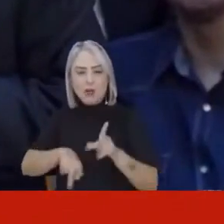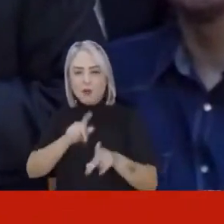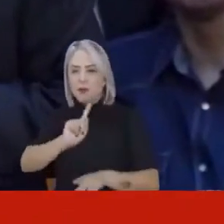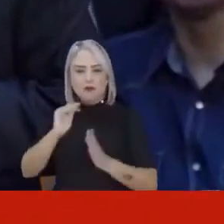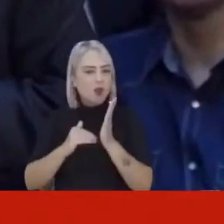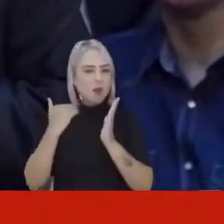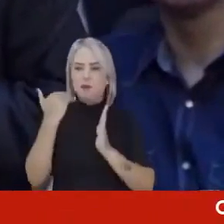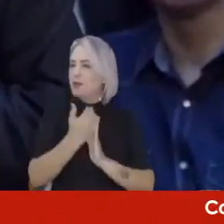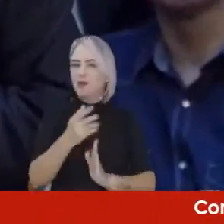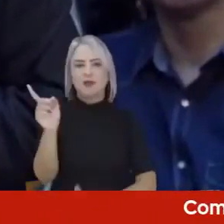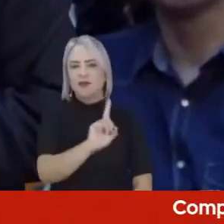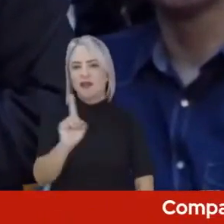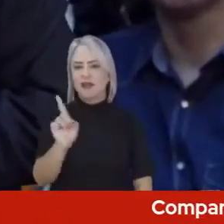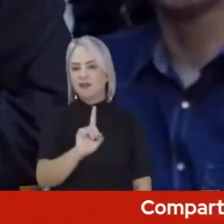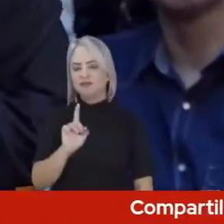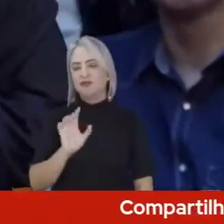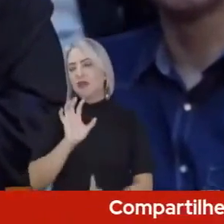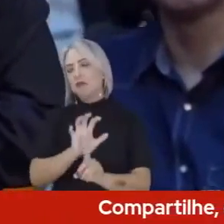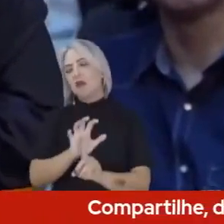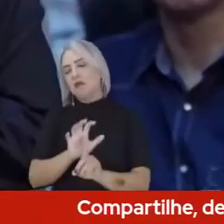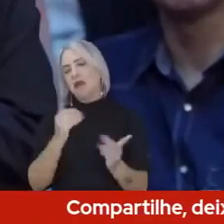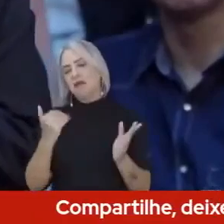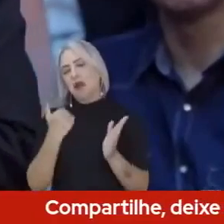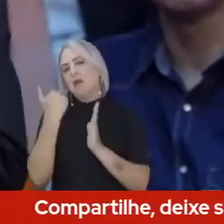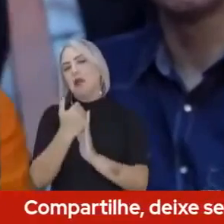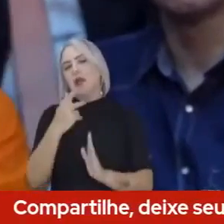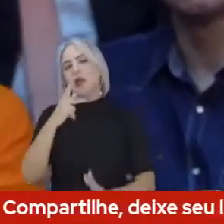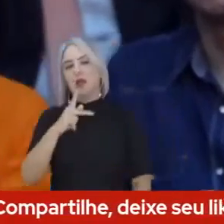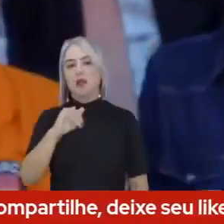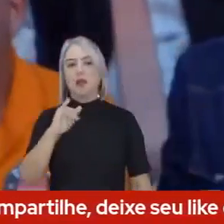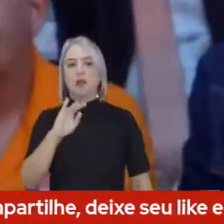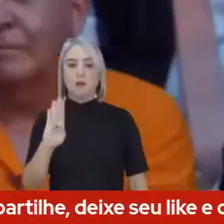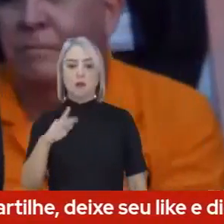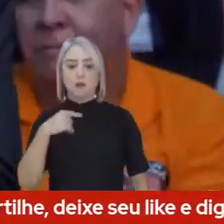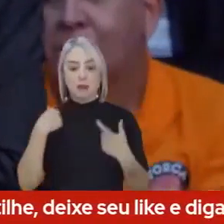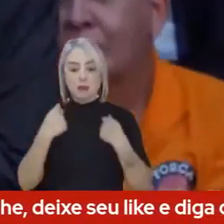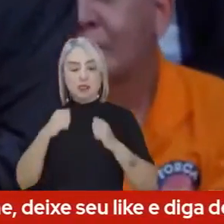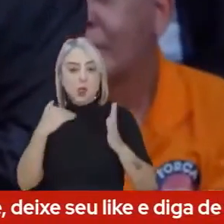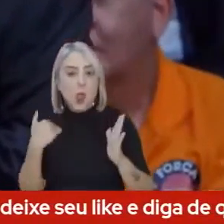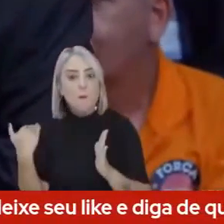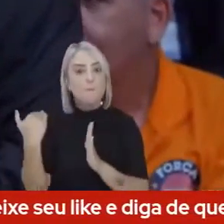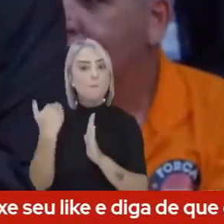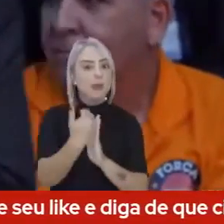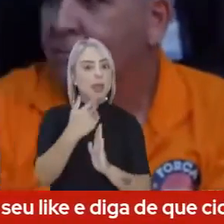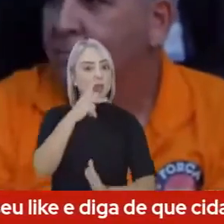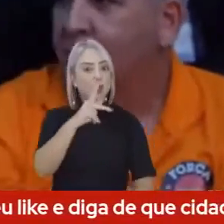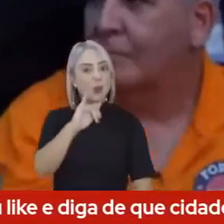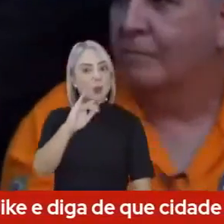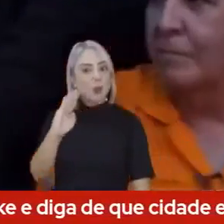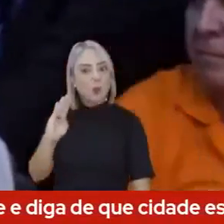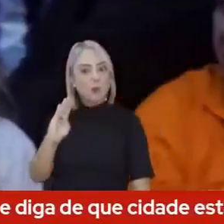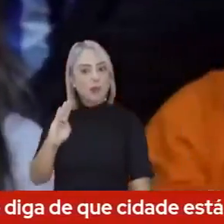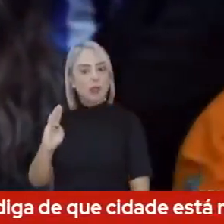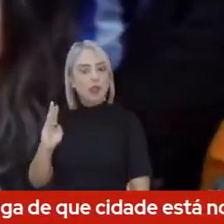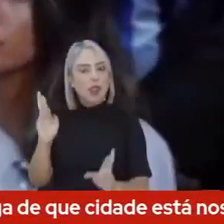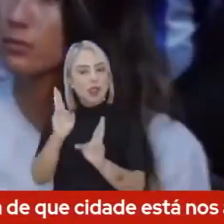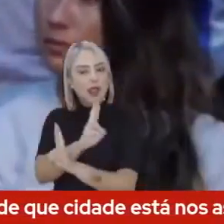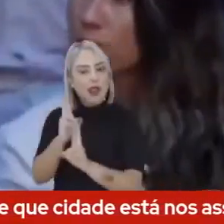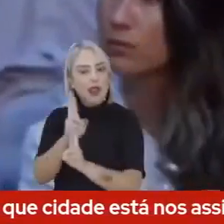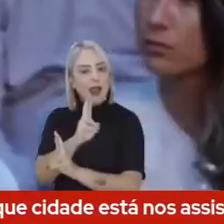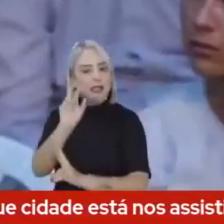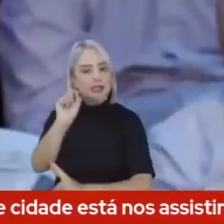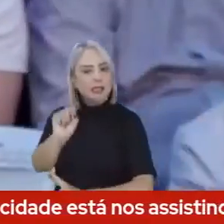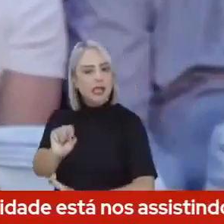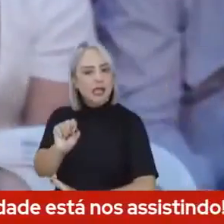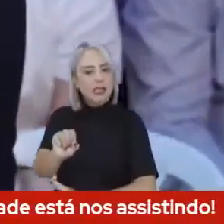pouco efeito tem o crescimento do PIB. É preciso que o crescimento do PIB seja uma parte dele utilizada para